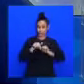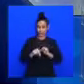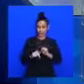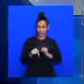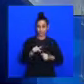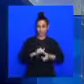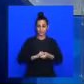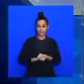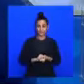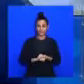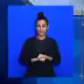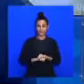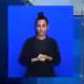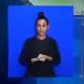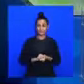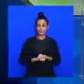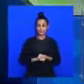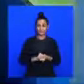7.